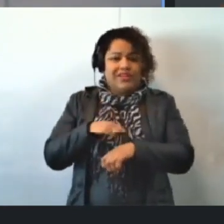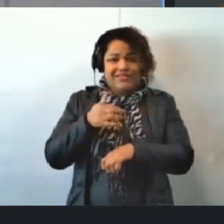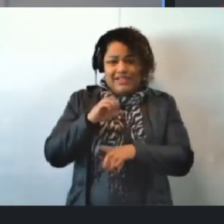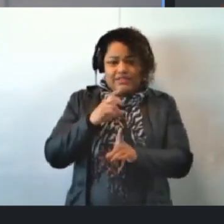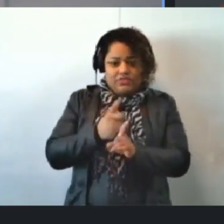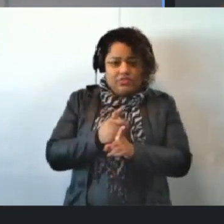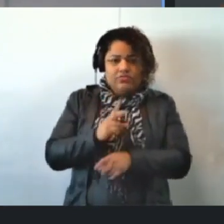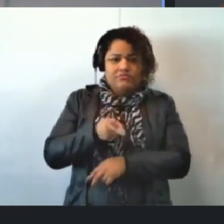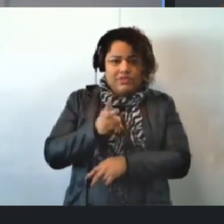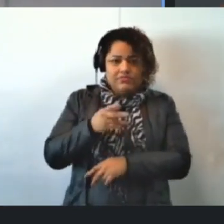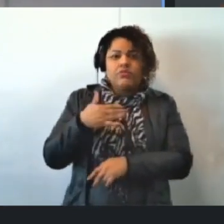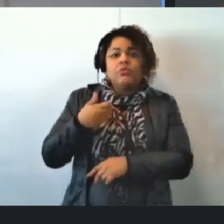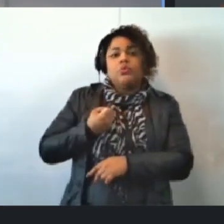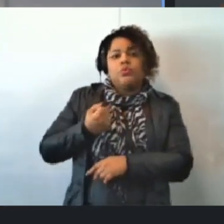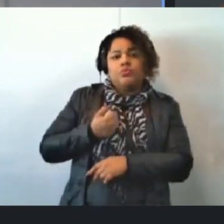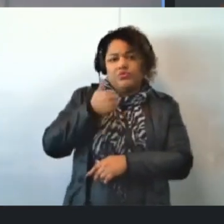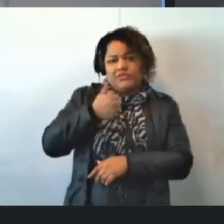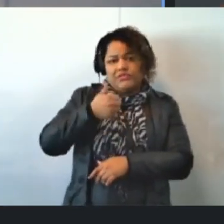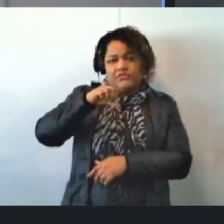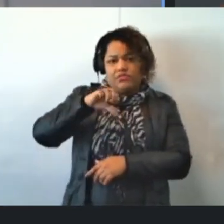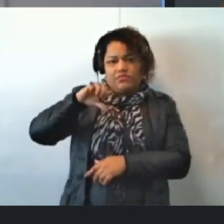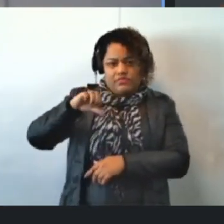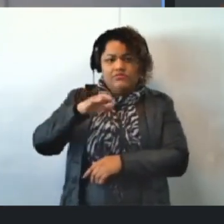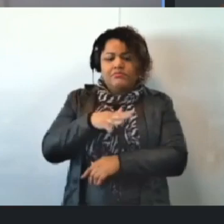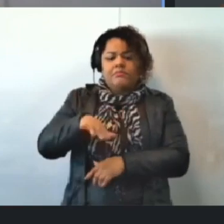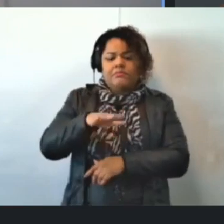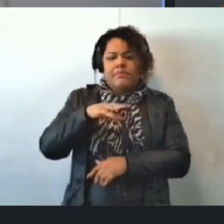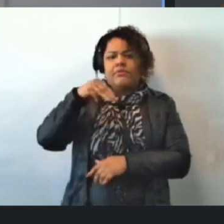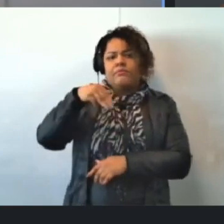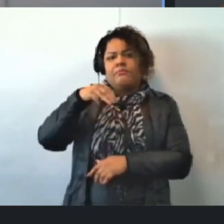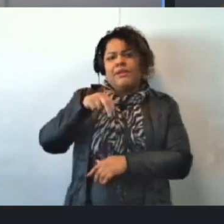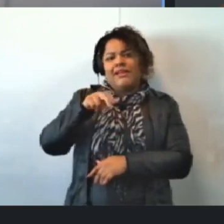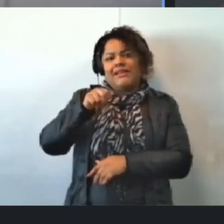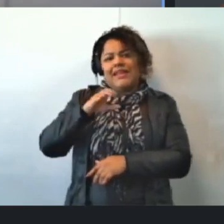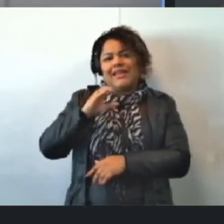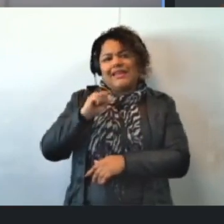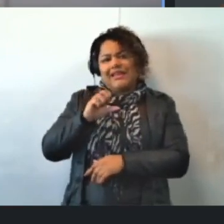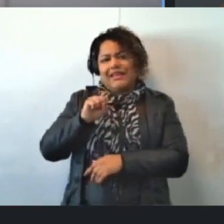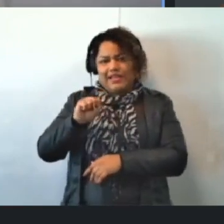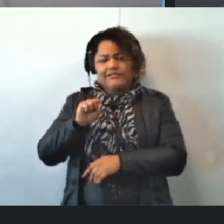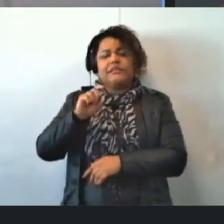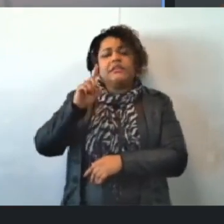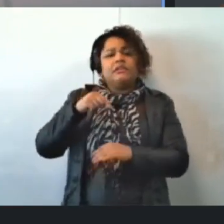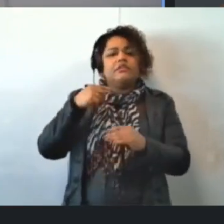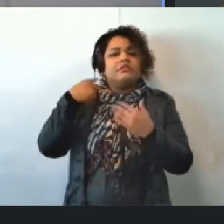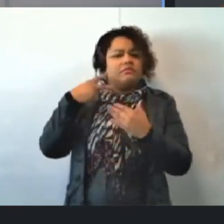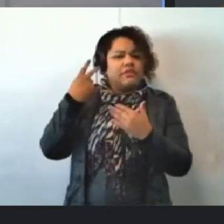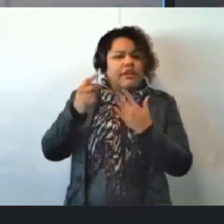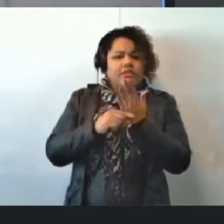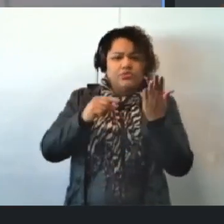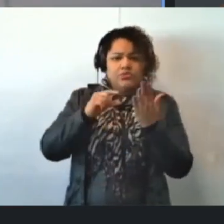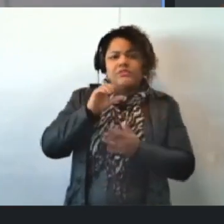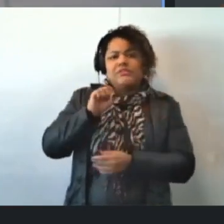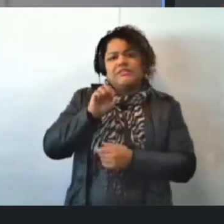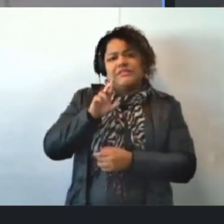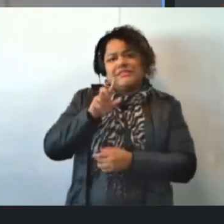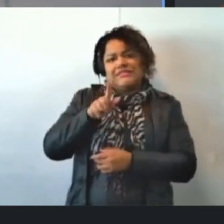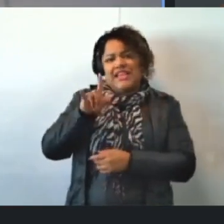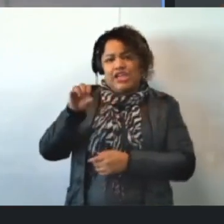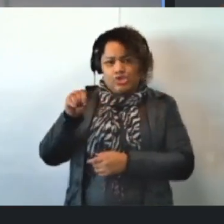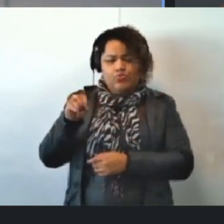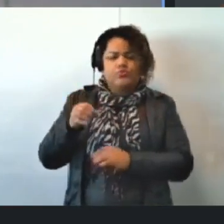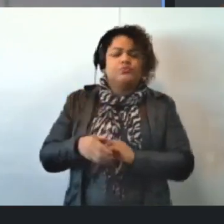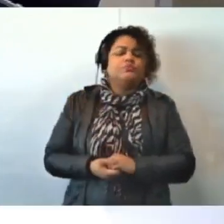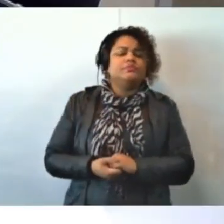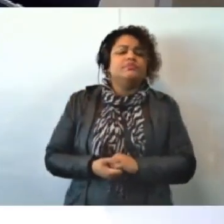199, no bairro Manacás, de autoria do vereador Sérgio Fernando Pinho Tavares. Em discussão. Em votação, como vota